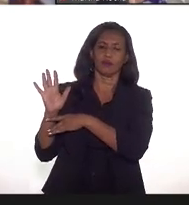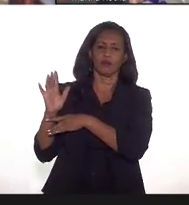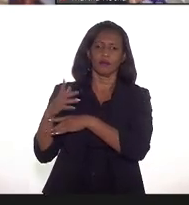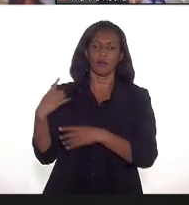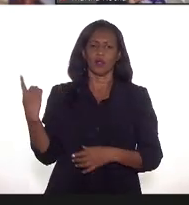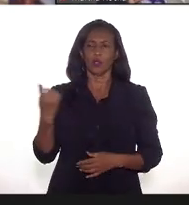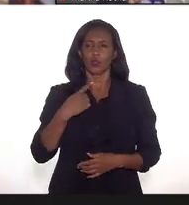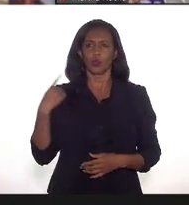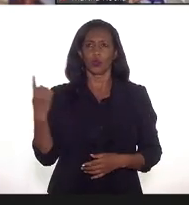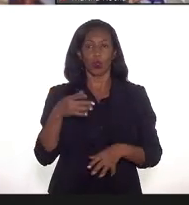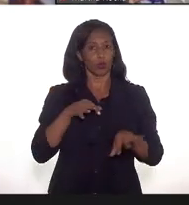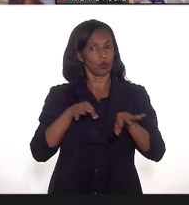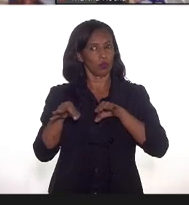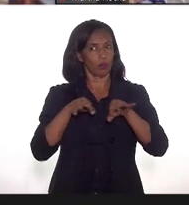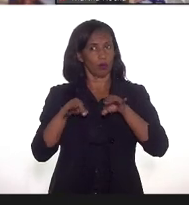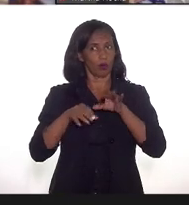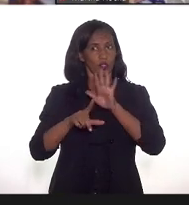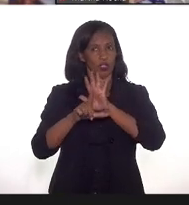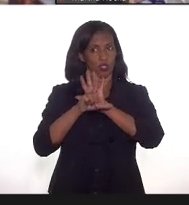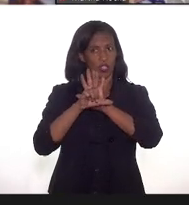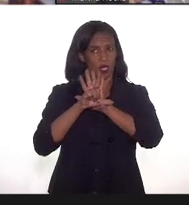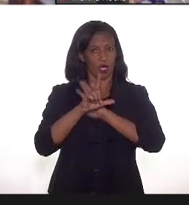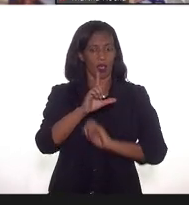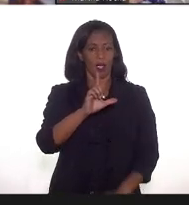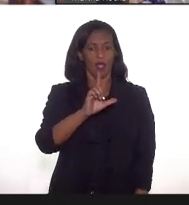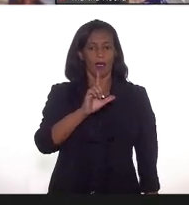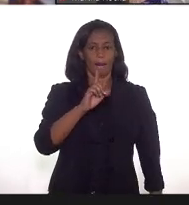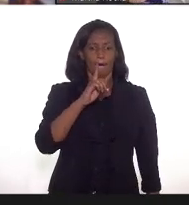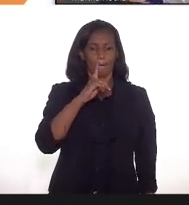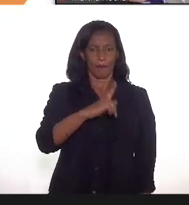desse nosso projeto de lei, a LDO,